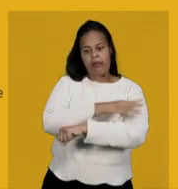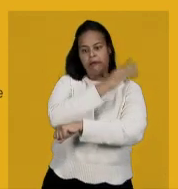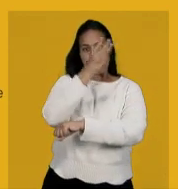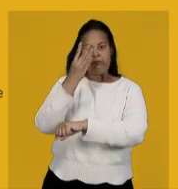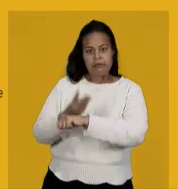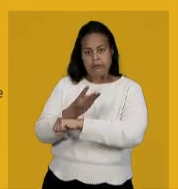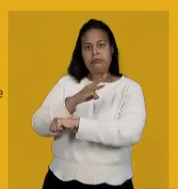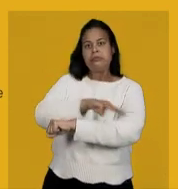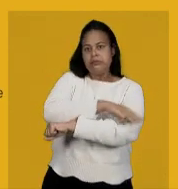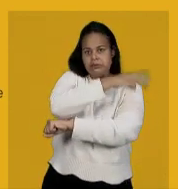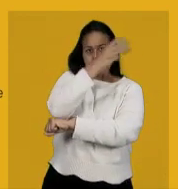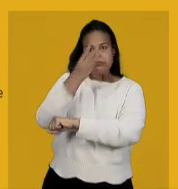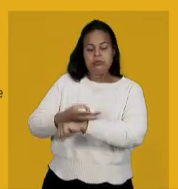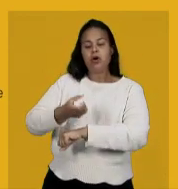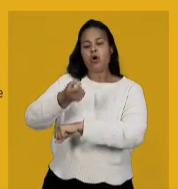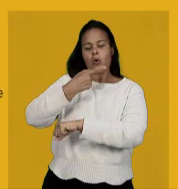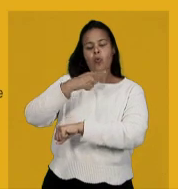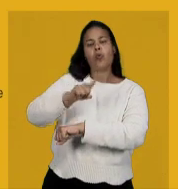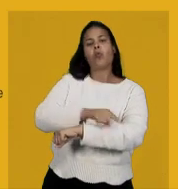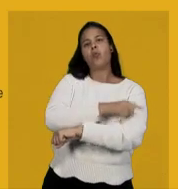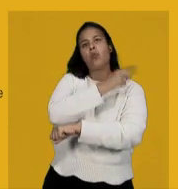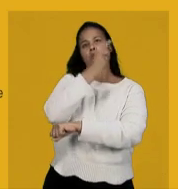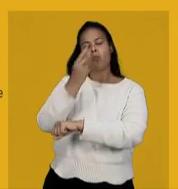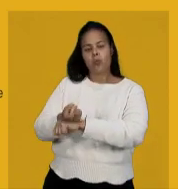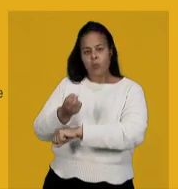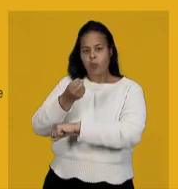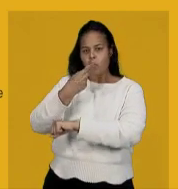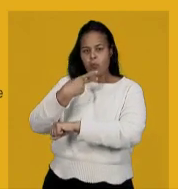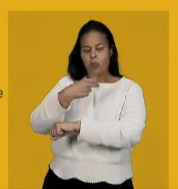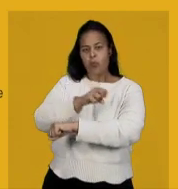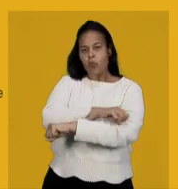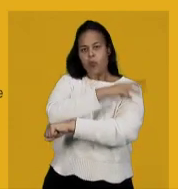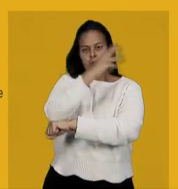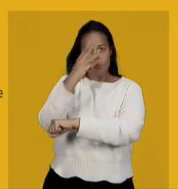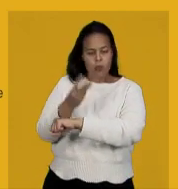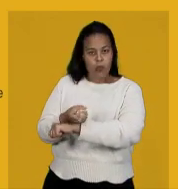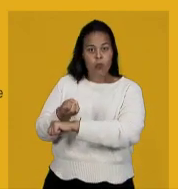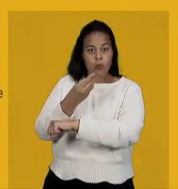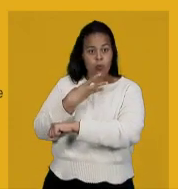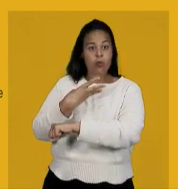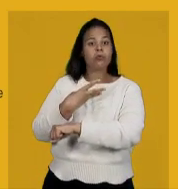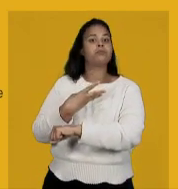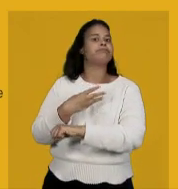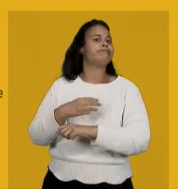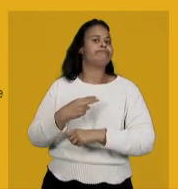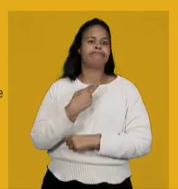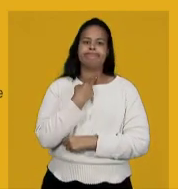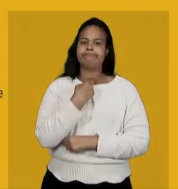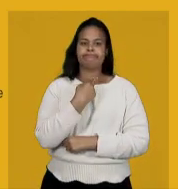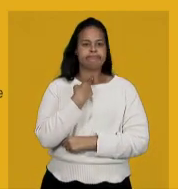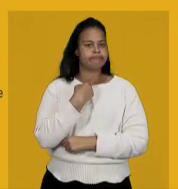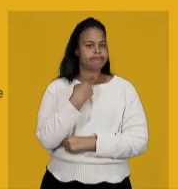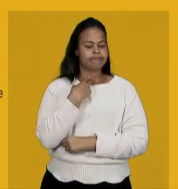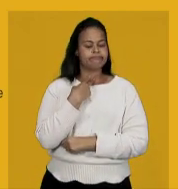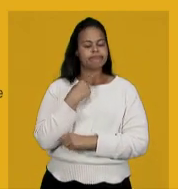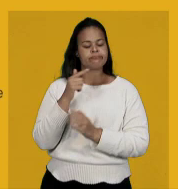é configurado como mau uso. Um abuso. Prescrito, ela vai